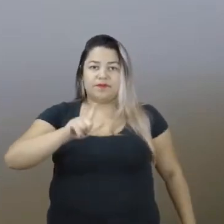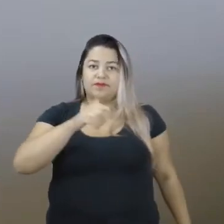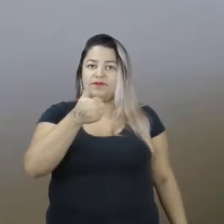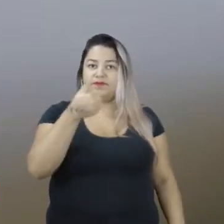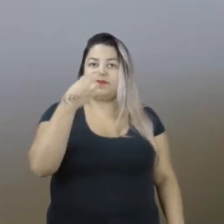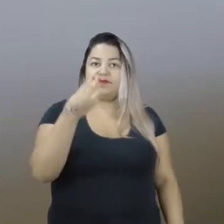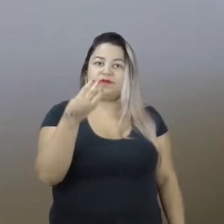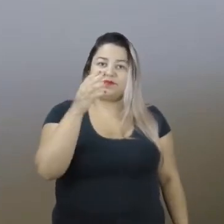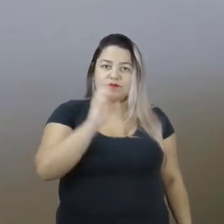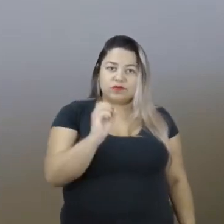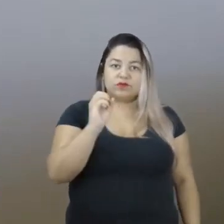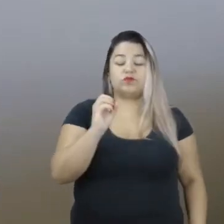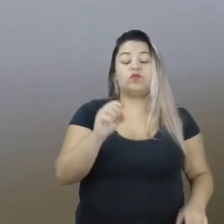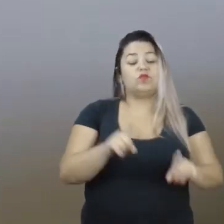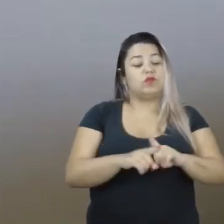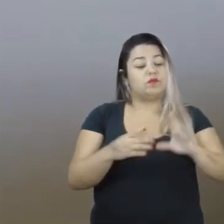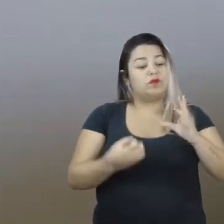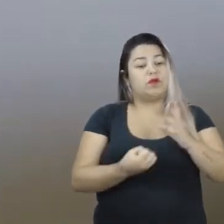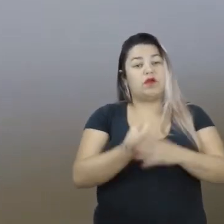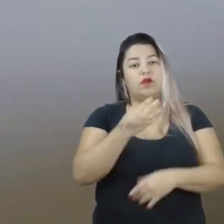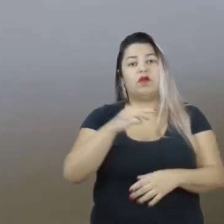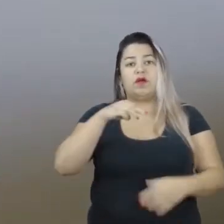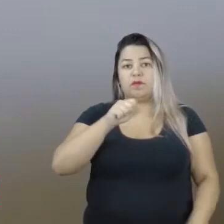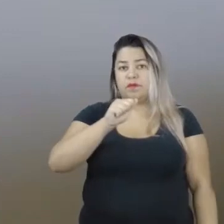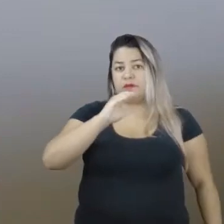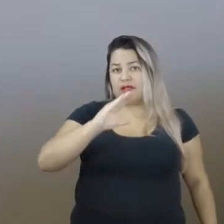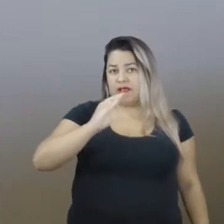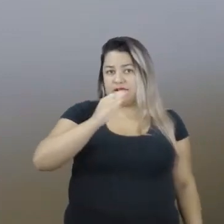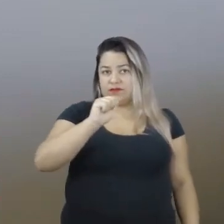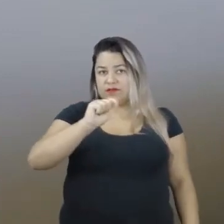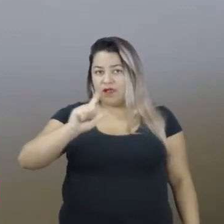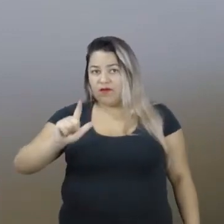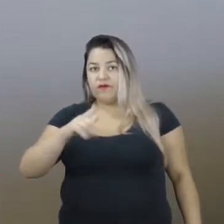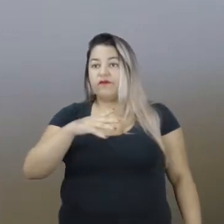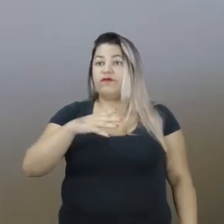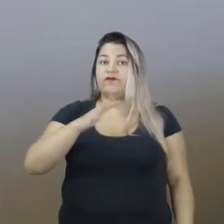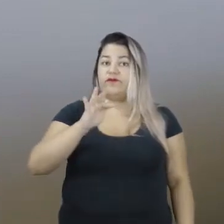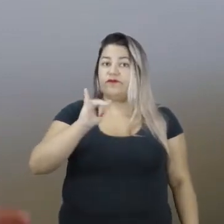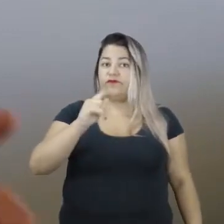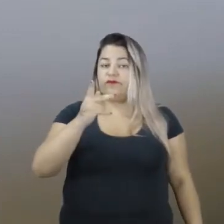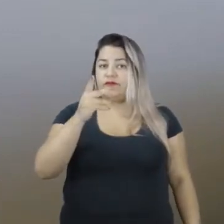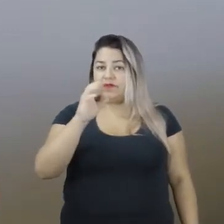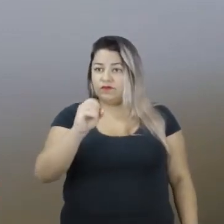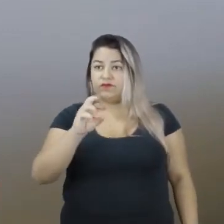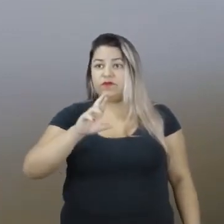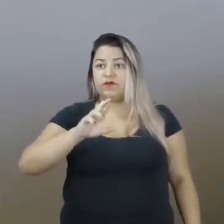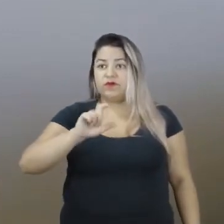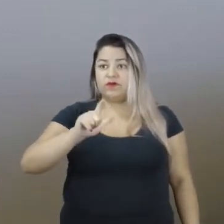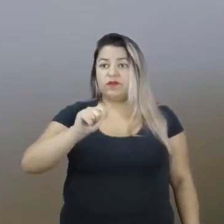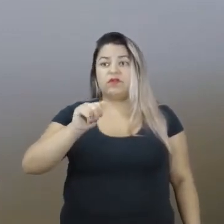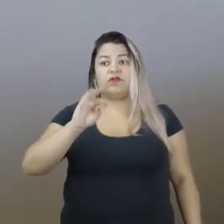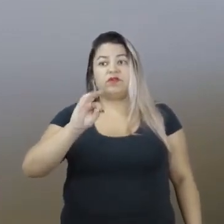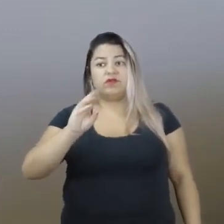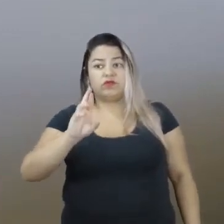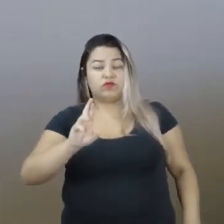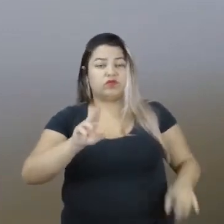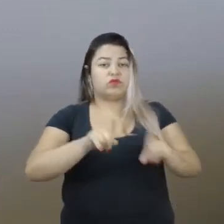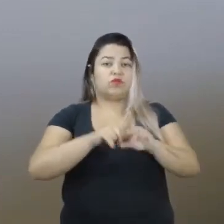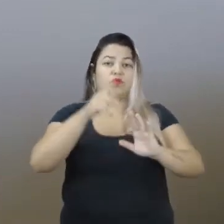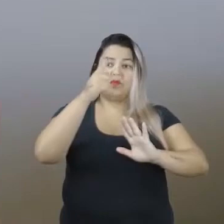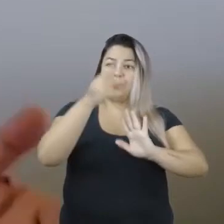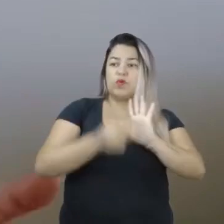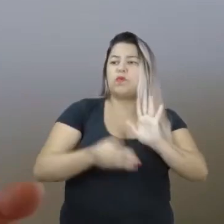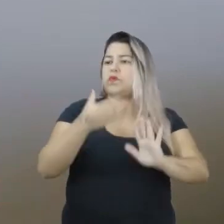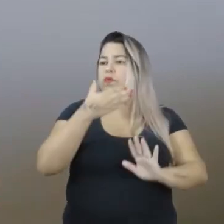130. Ali o autor era o deputado Marçal Filho e eu fui o relator. Mas, felizmente, veio um projeto melhor ainda do